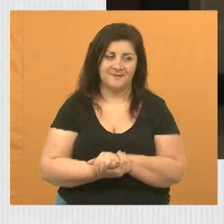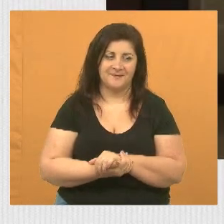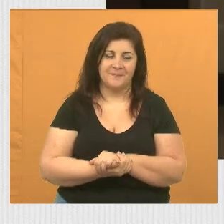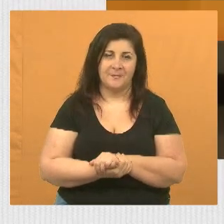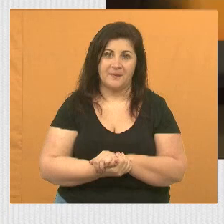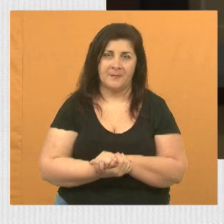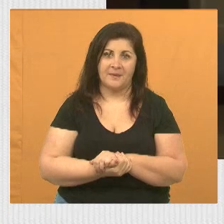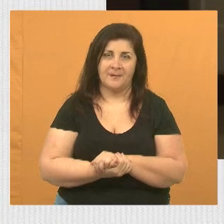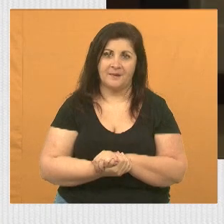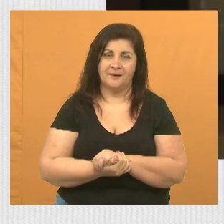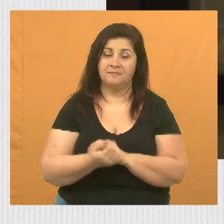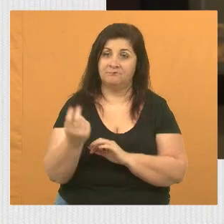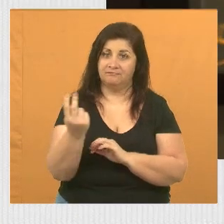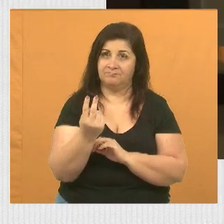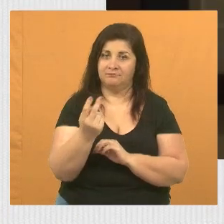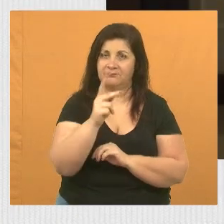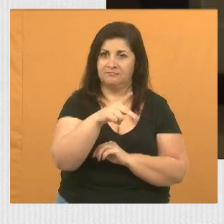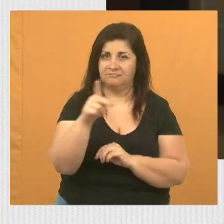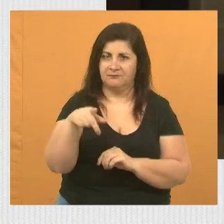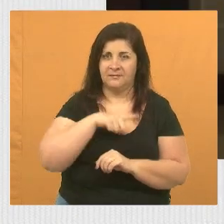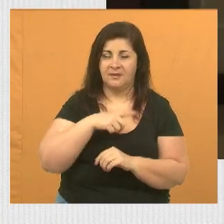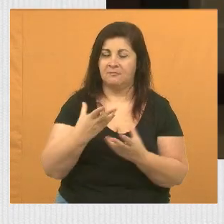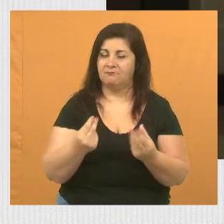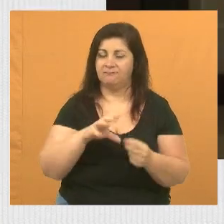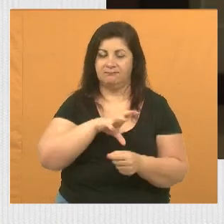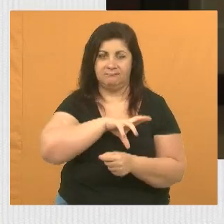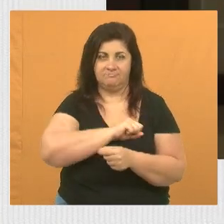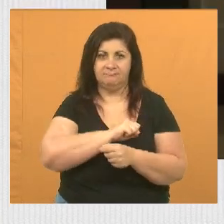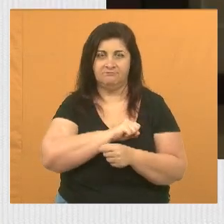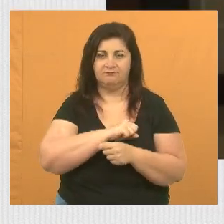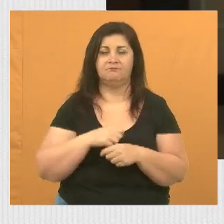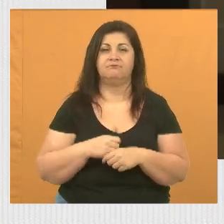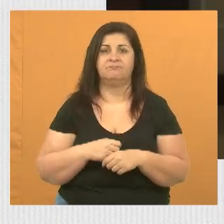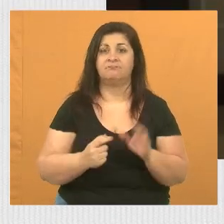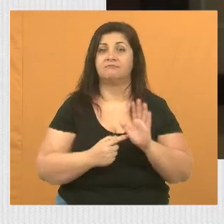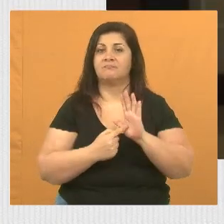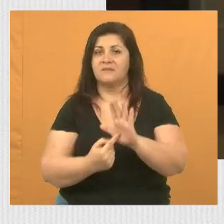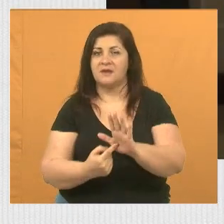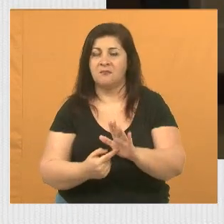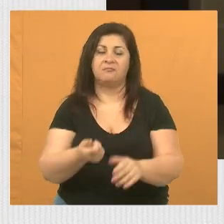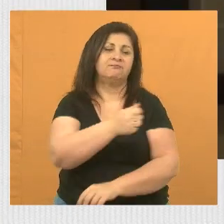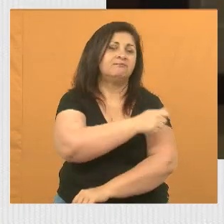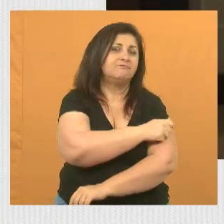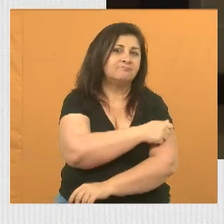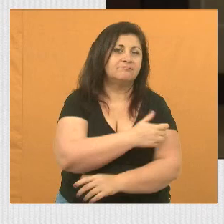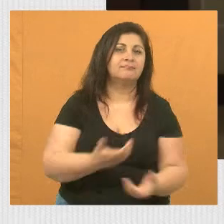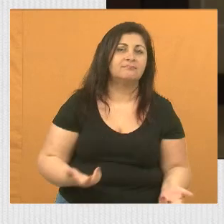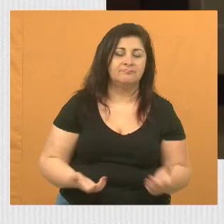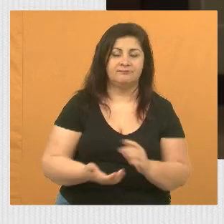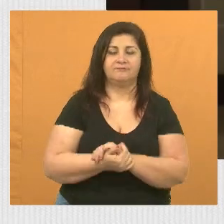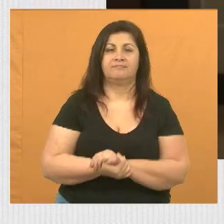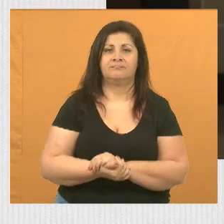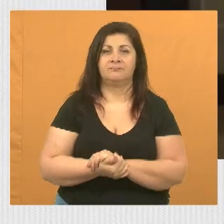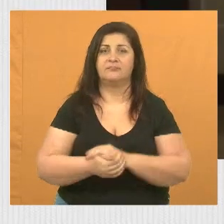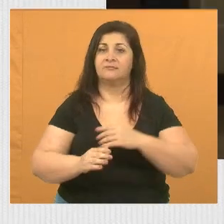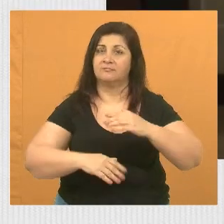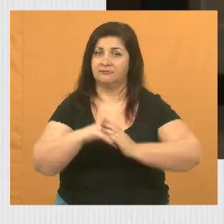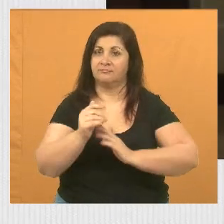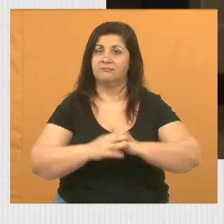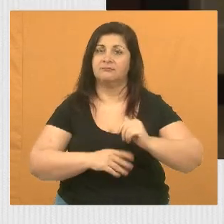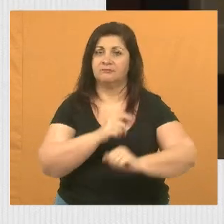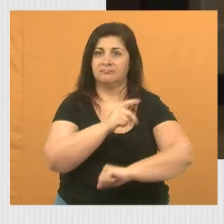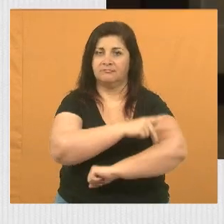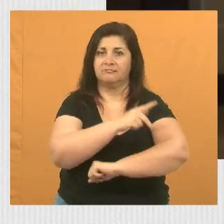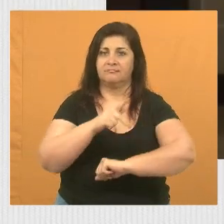As duas têm muito amor pelo que fazem, eu acho que isso reflete diretamente nos alunos e na prática pedagógica